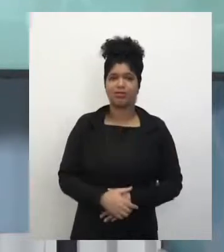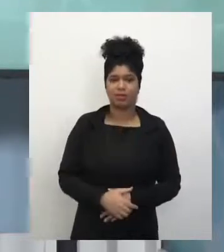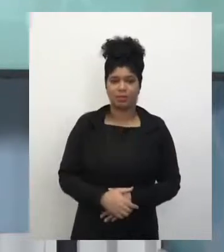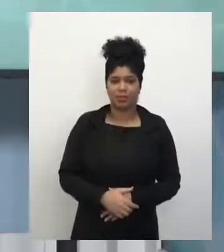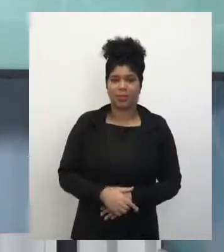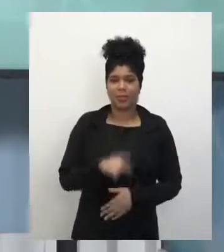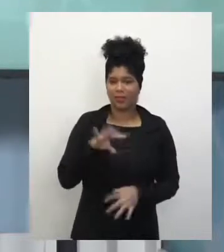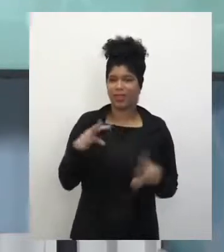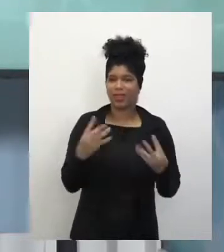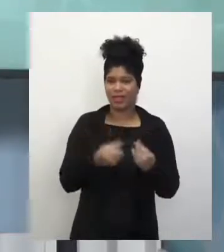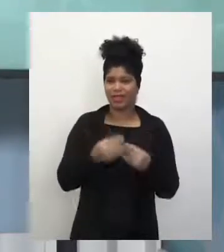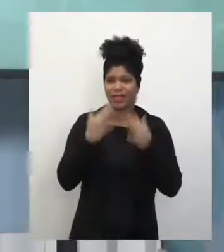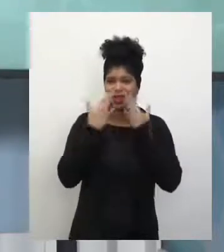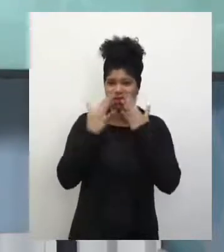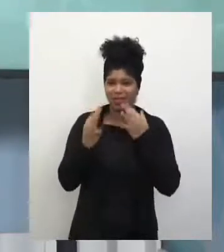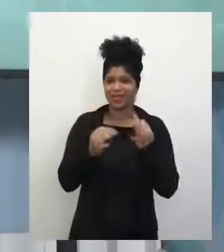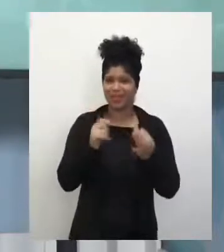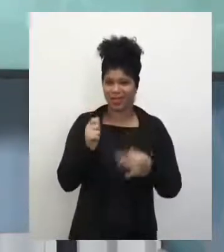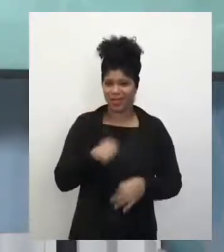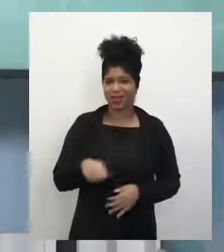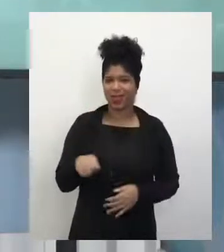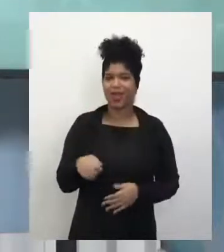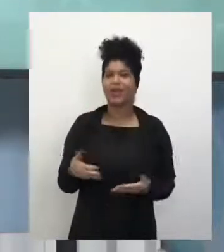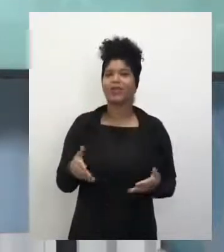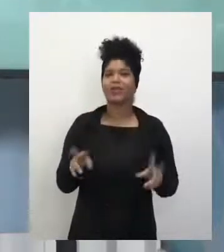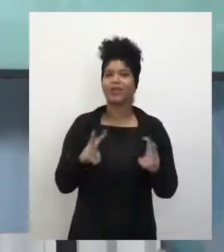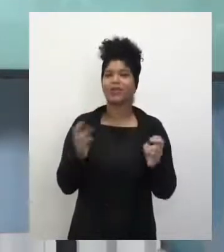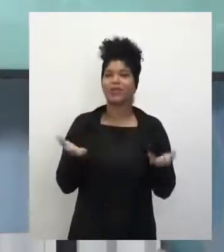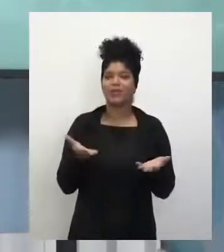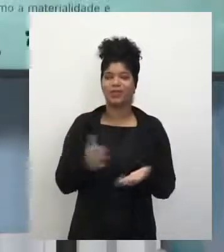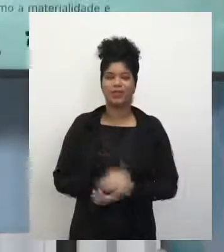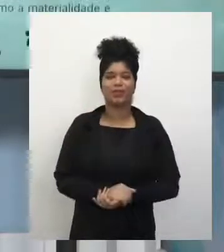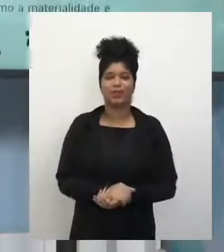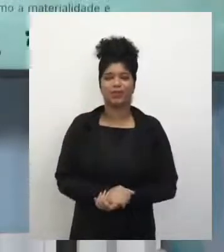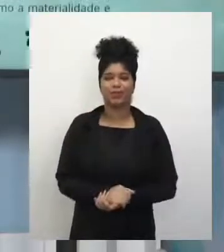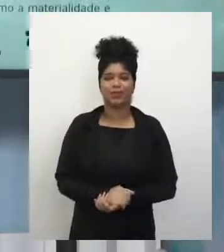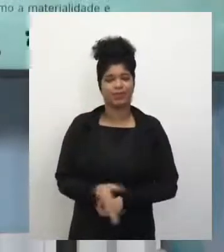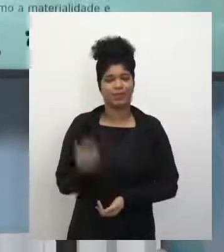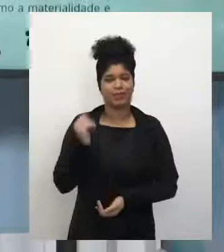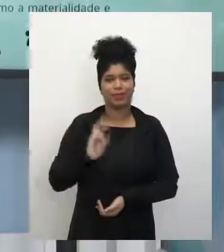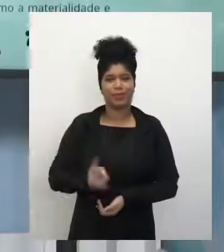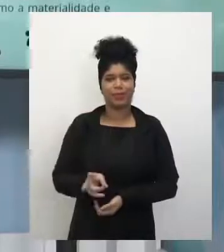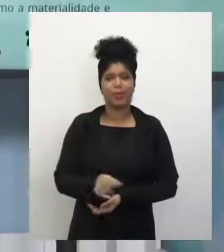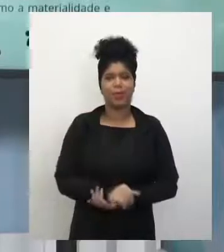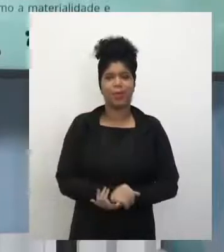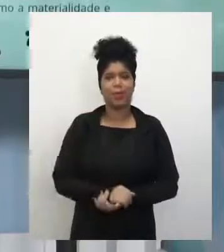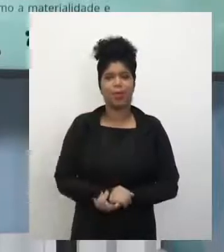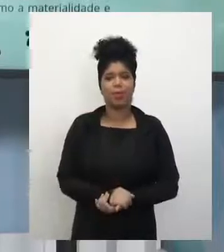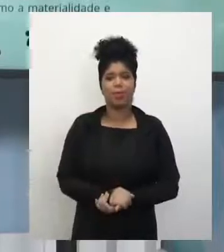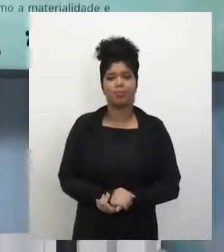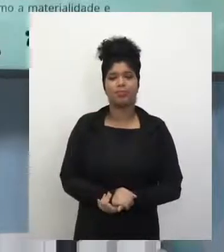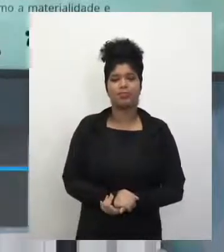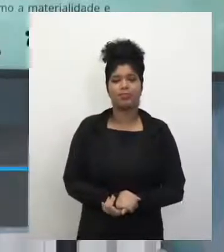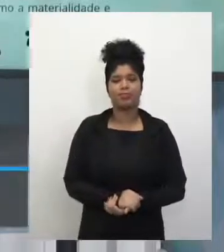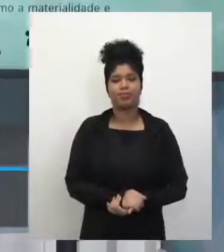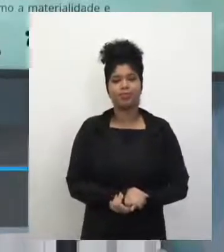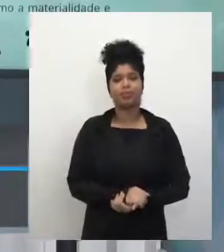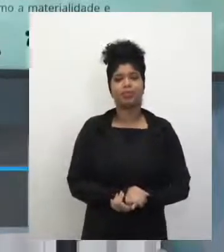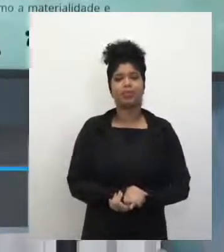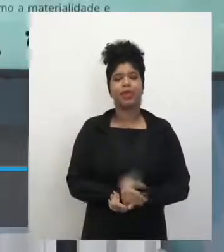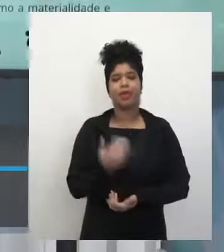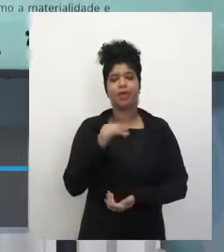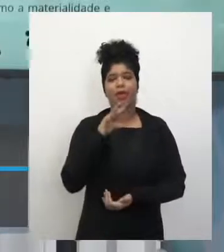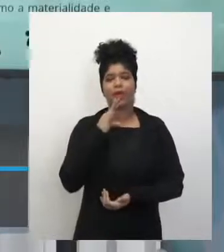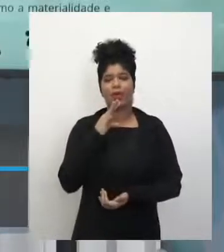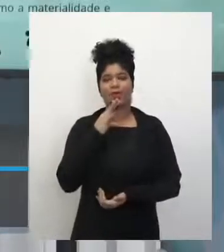Todo mundo aí bem antenadinho, afinadinho com o nosso tema de hoje. Olha só, vamos dar continuidade, então. Então, vamos conhecer um pouquinho desse